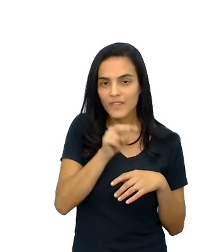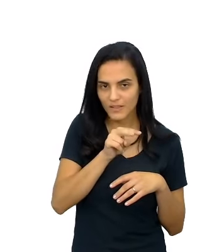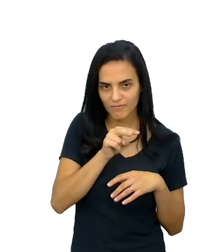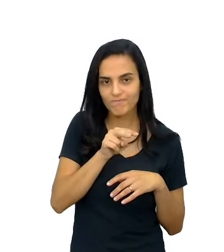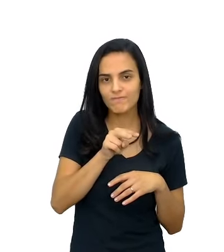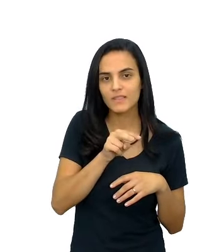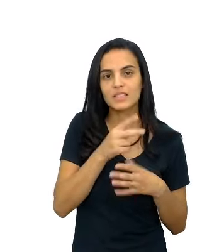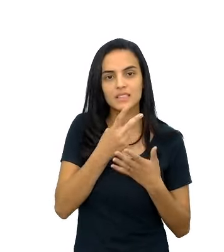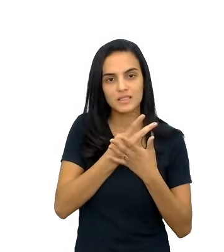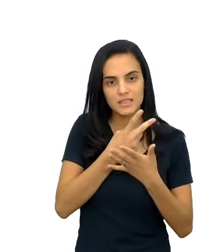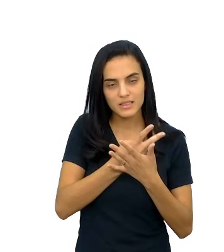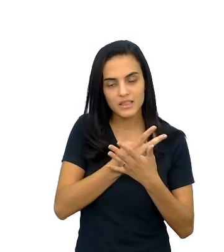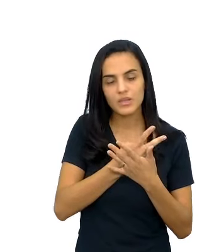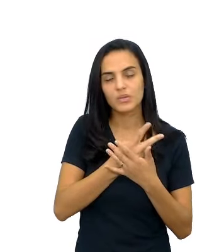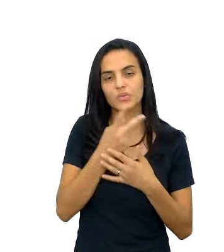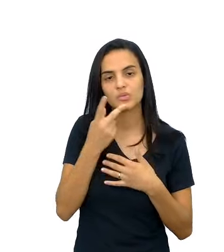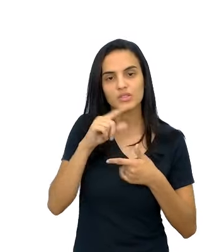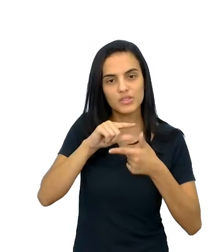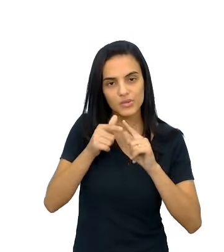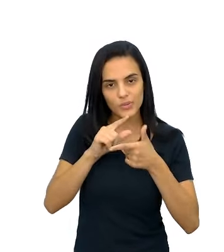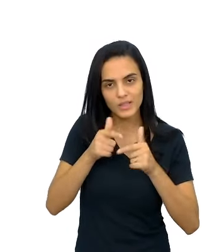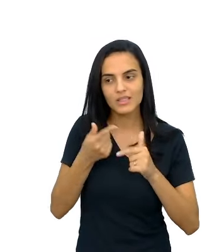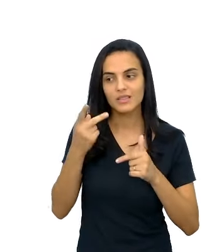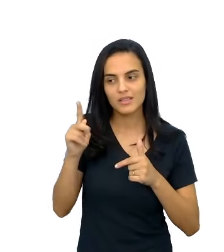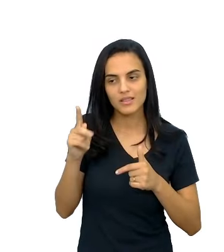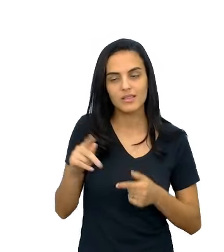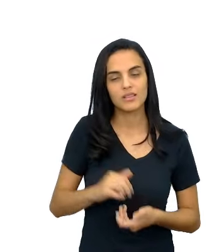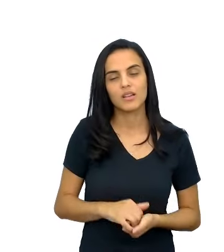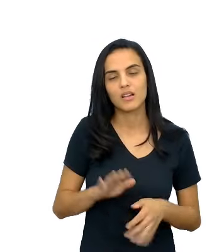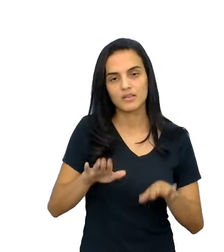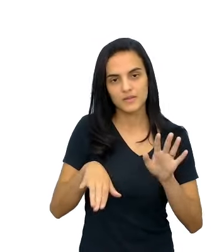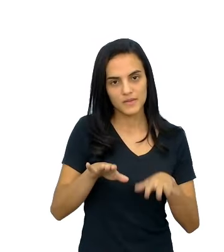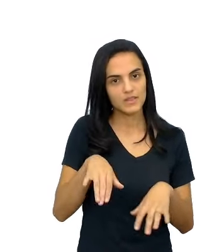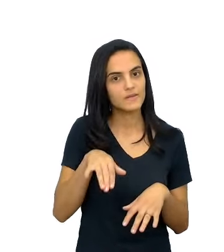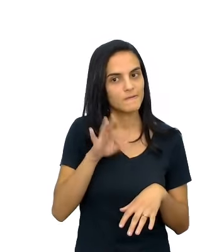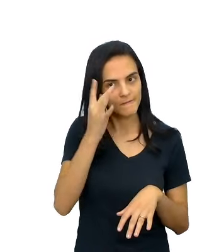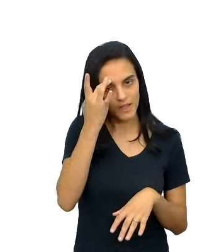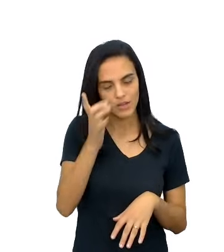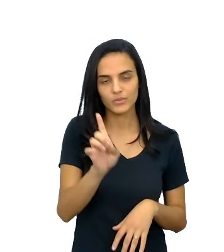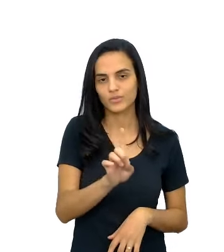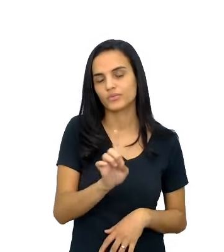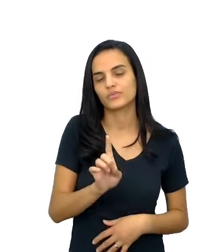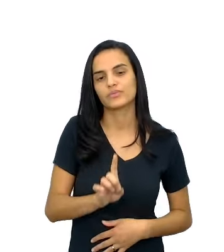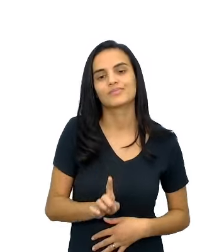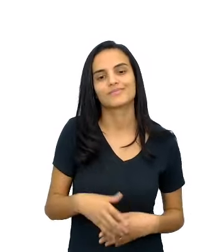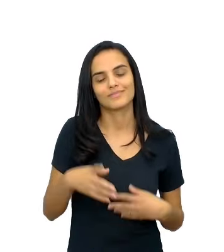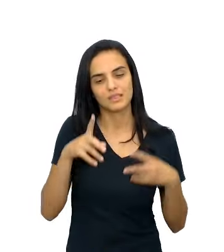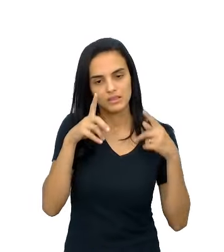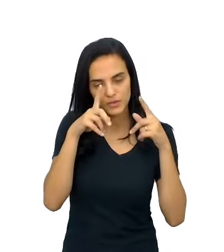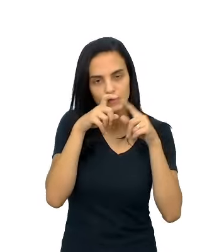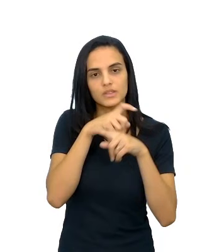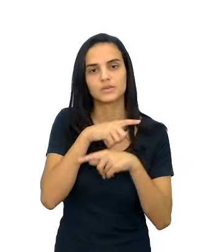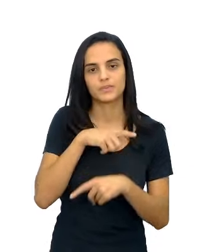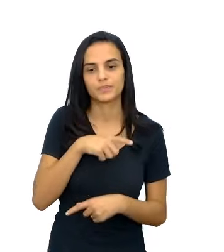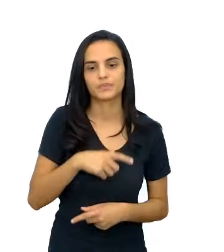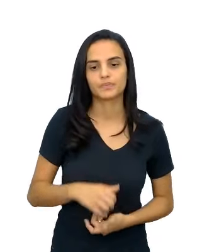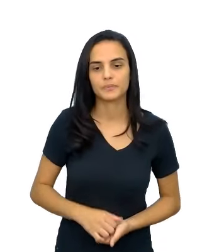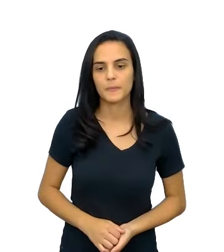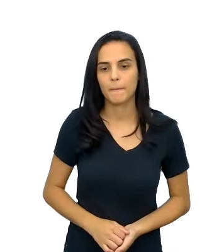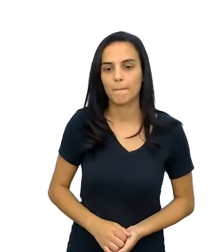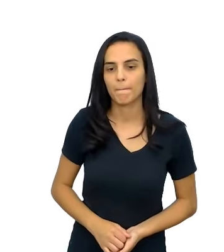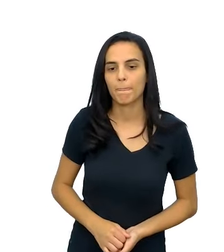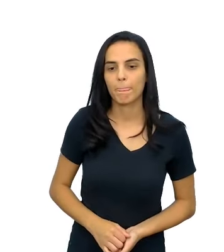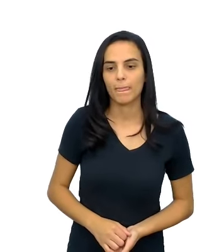Visualizar esses entes geométricos, né, que nós temos, né, o quanto isso é difícil, né, então, de